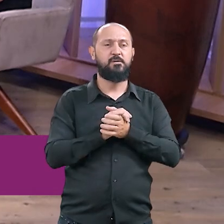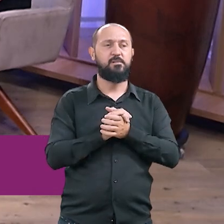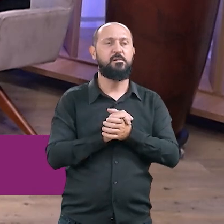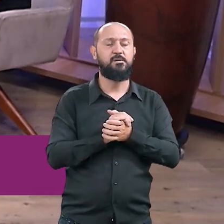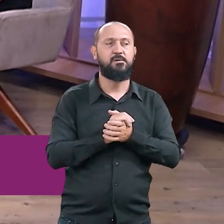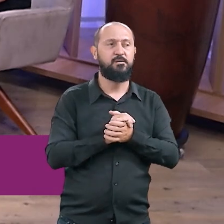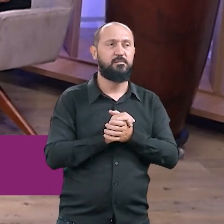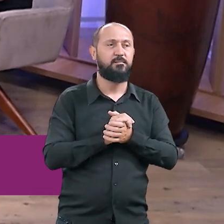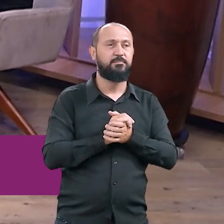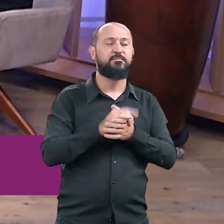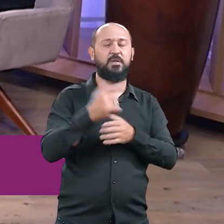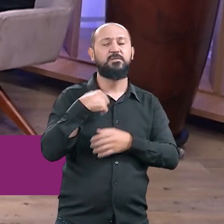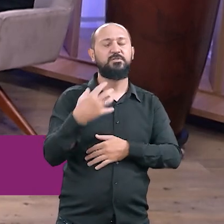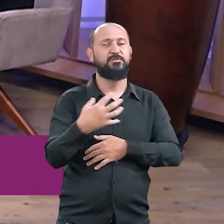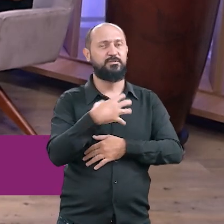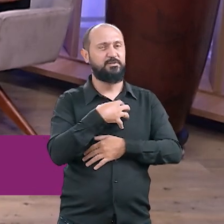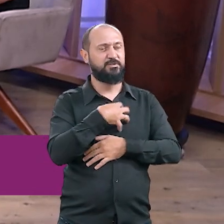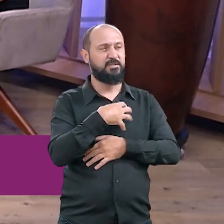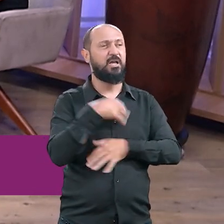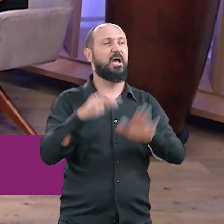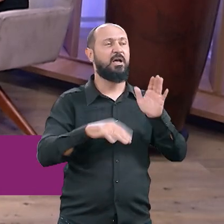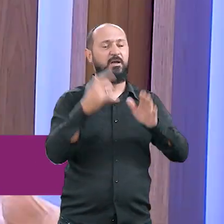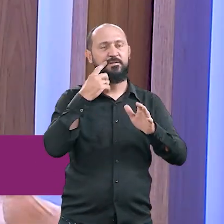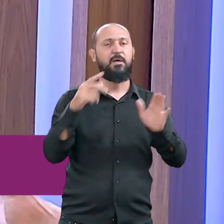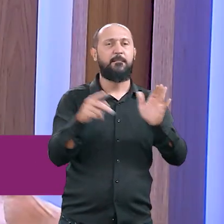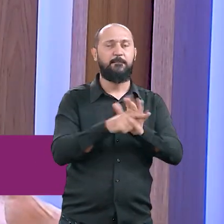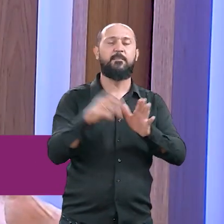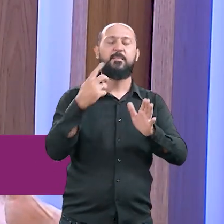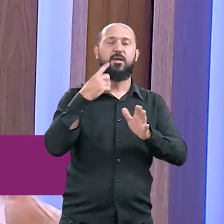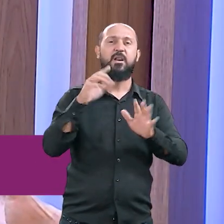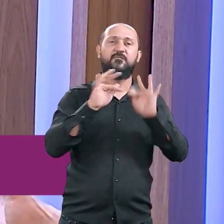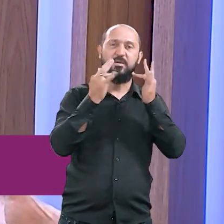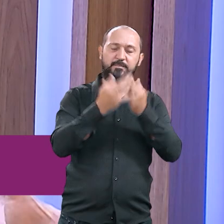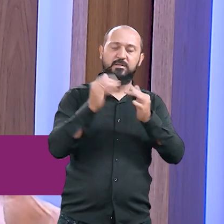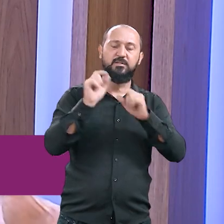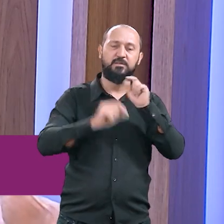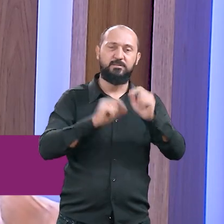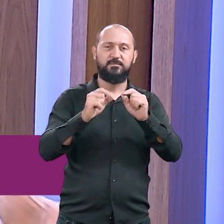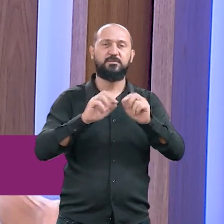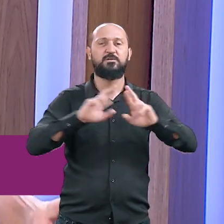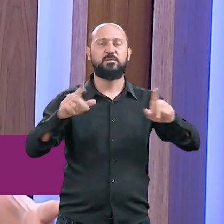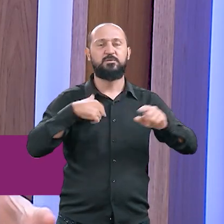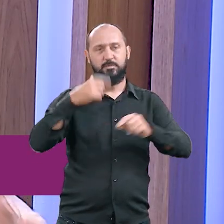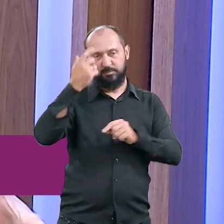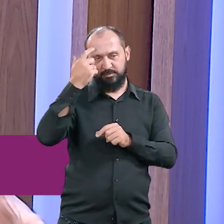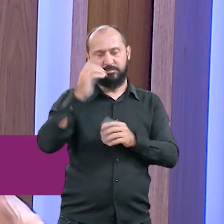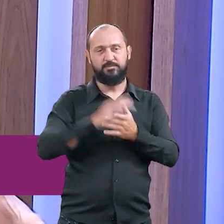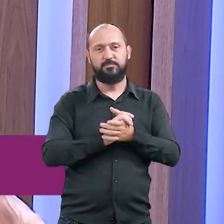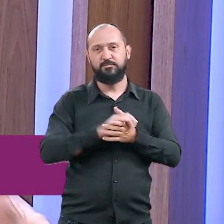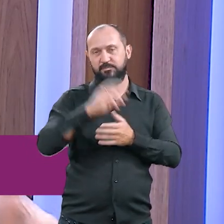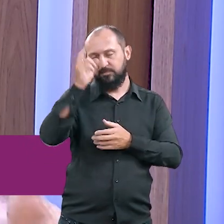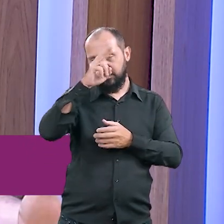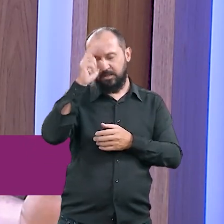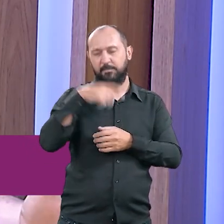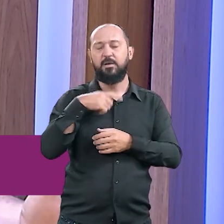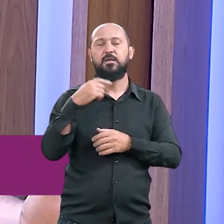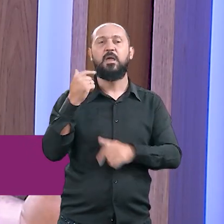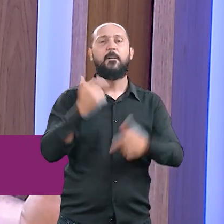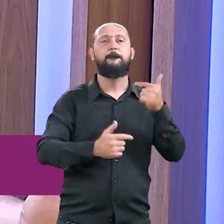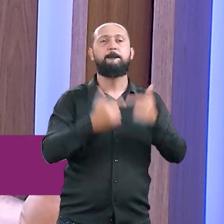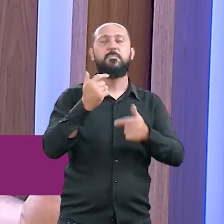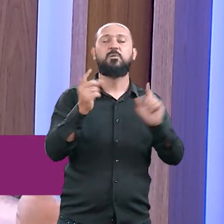criou uma peça, um pedaço de conteúdo ali sensacional, é muito legal, emocionante, eu diria até. E pode devolver também para o cenário